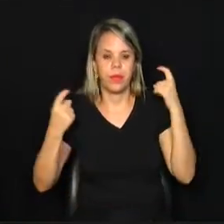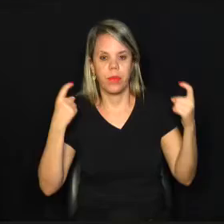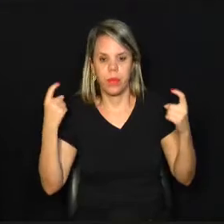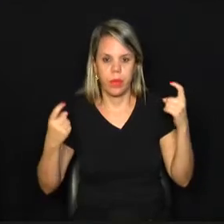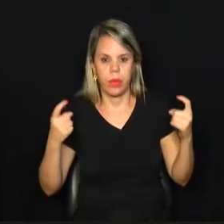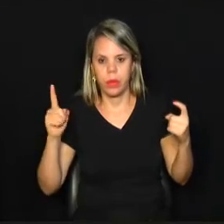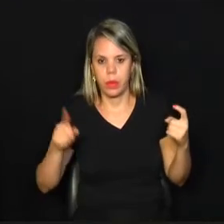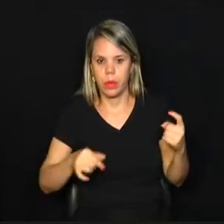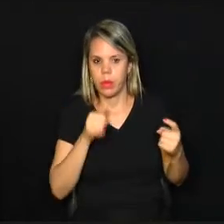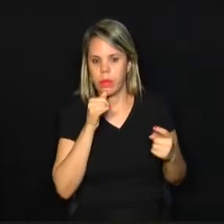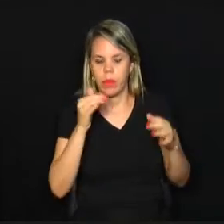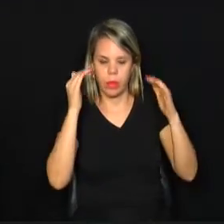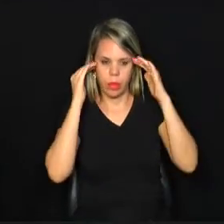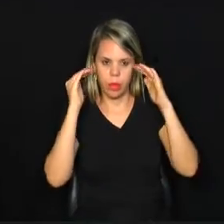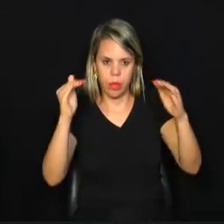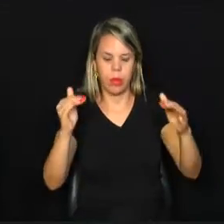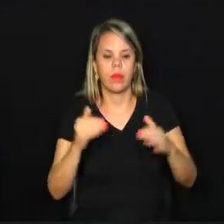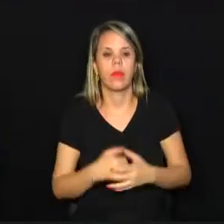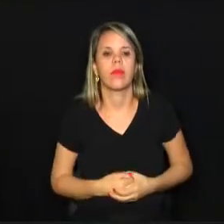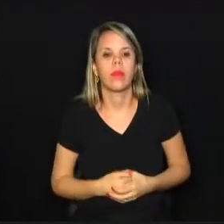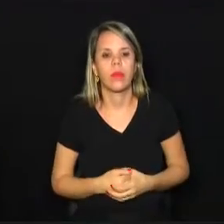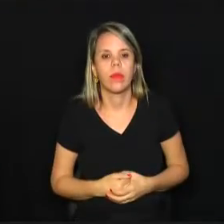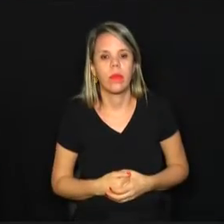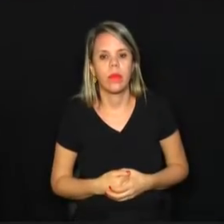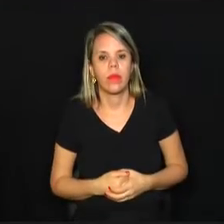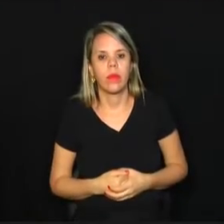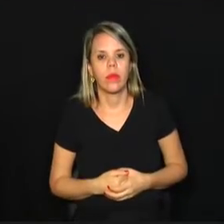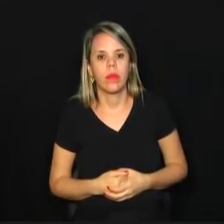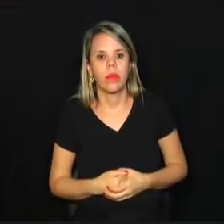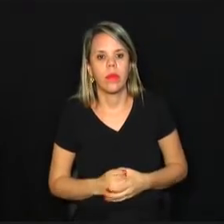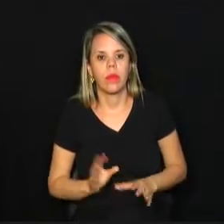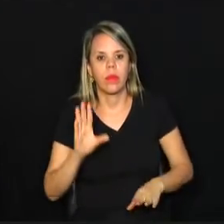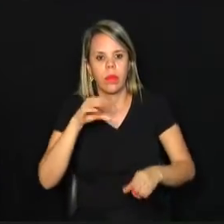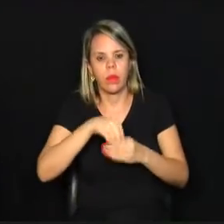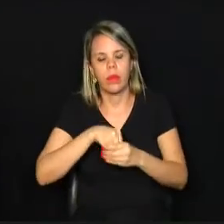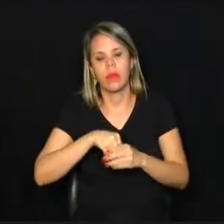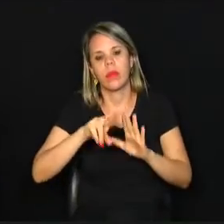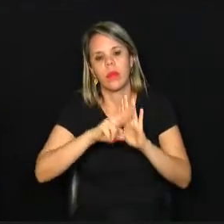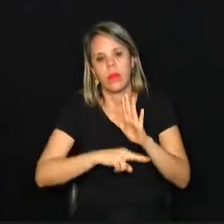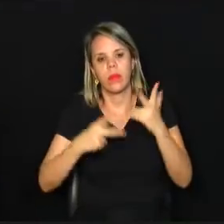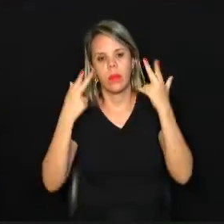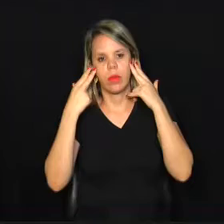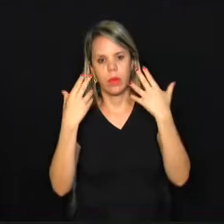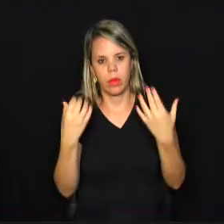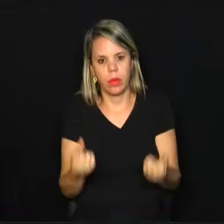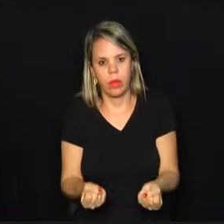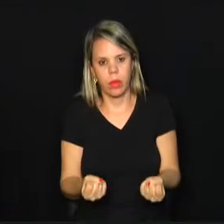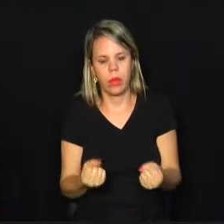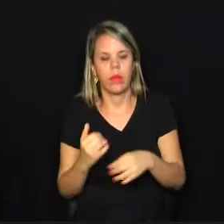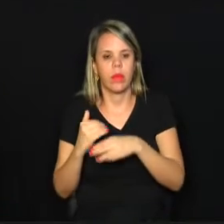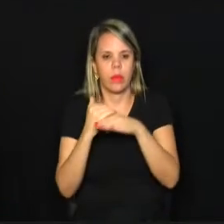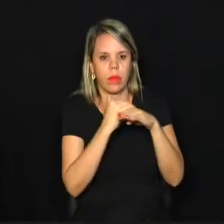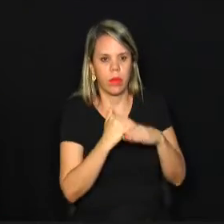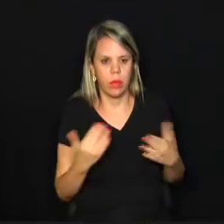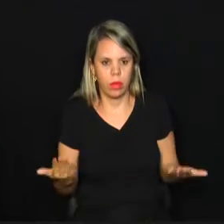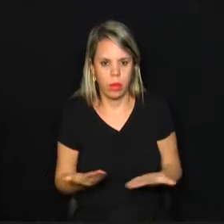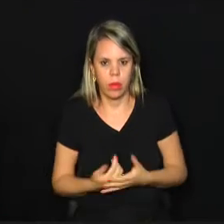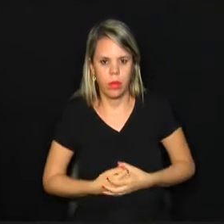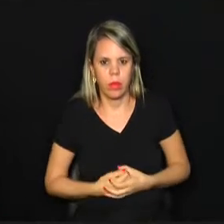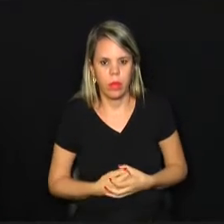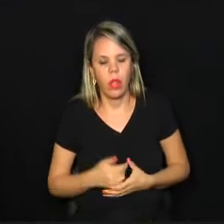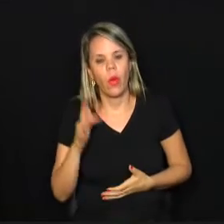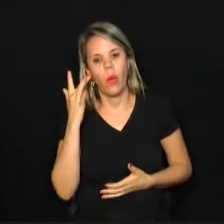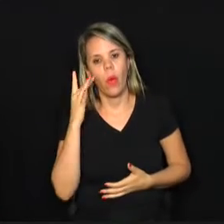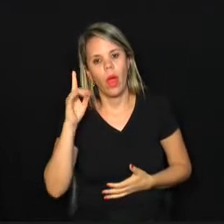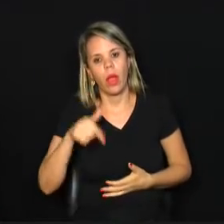foi seguir exatamente a DIN e ficar dentro de uma normatização aceitável nos parâmetros atuais. Eu acho que essa